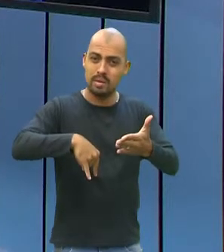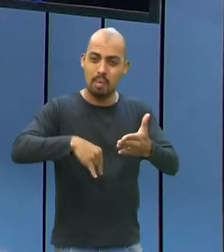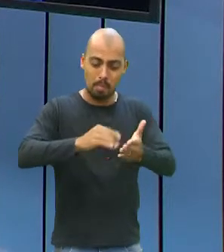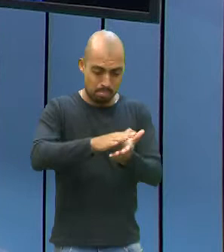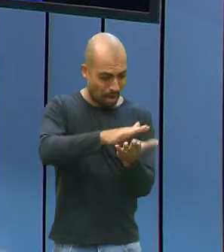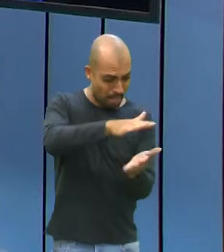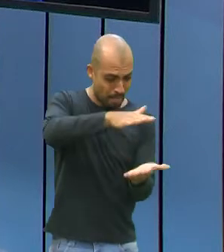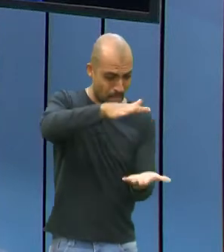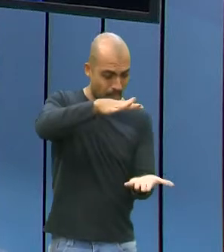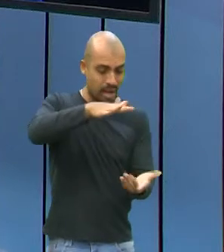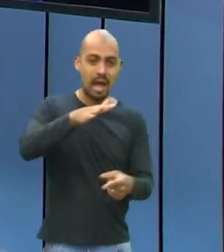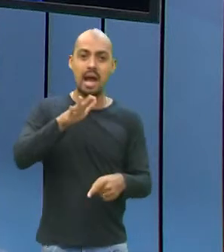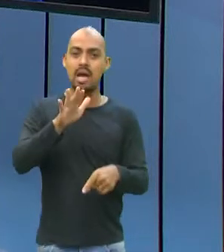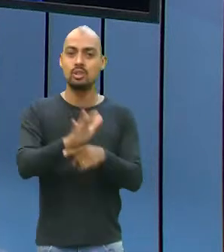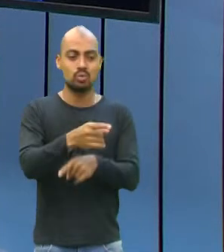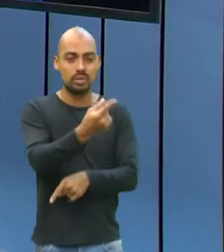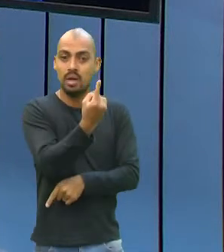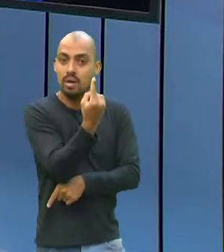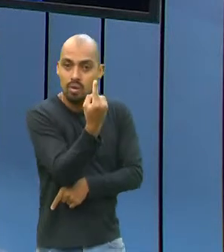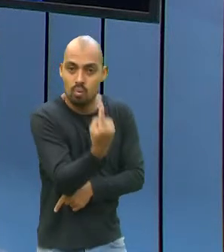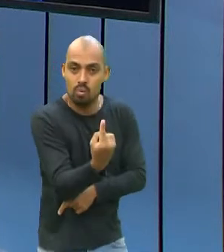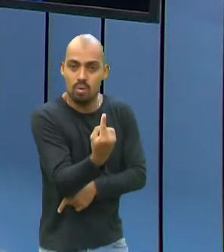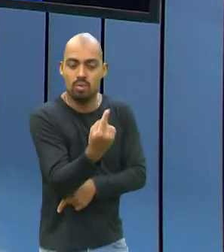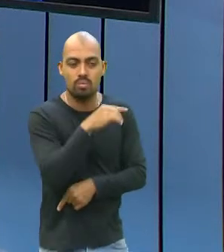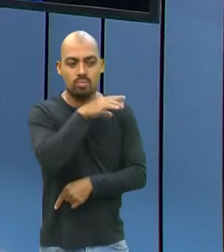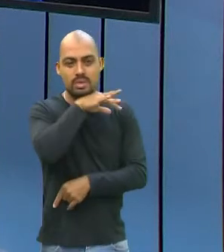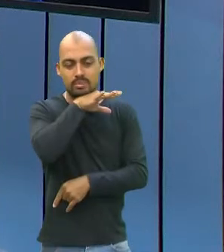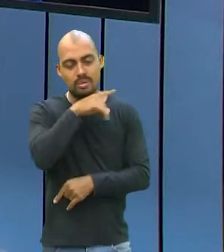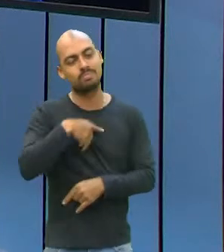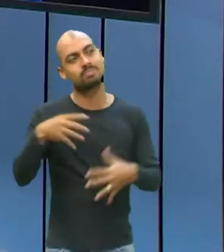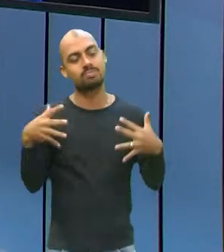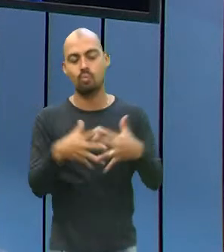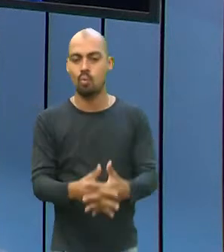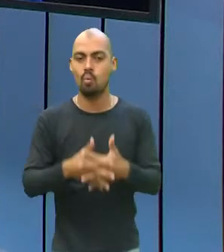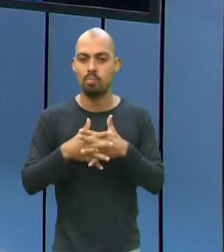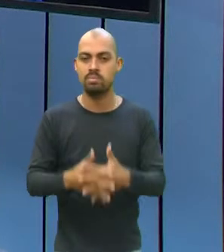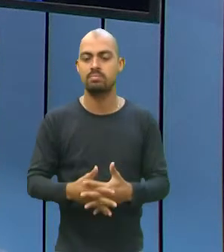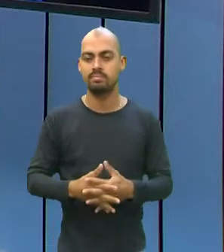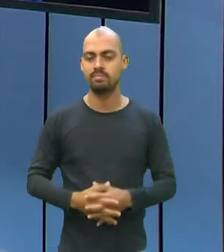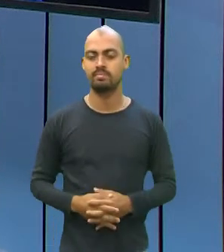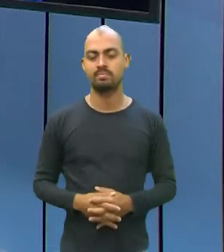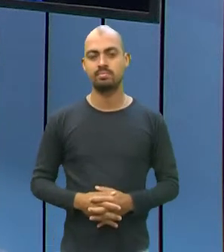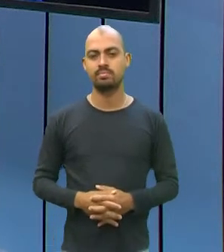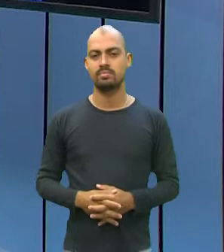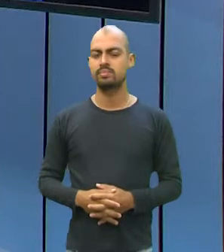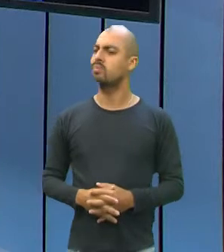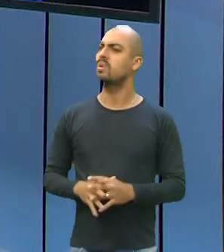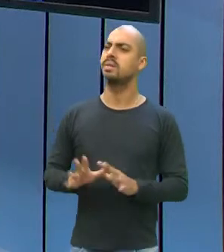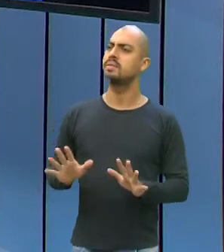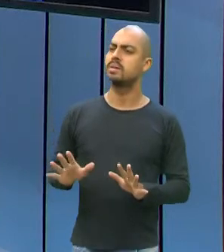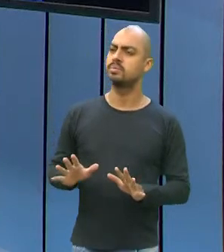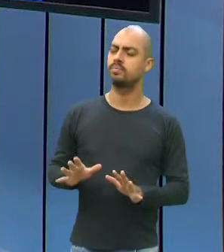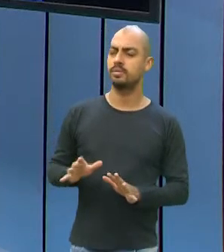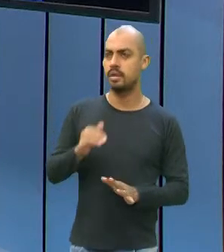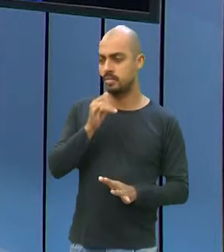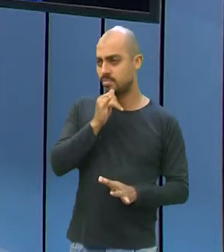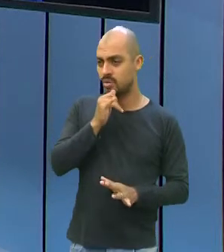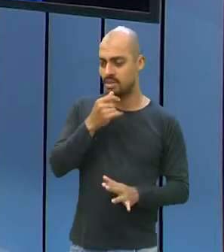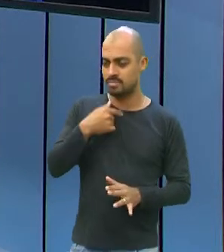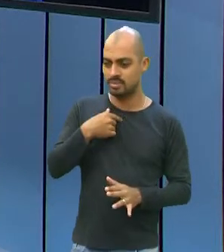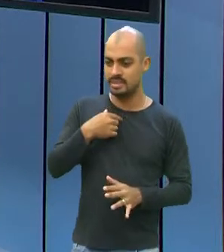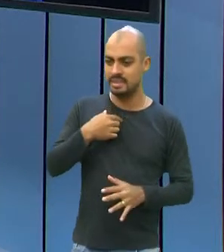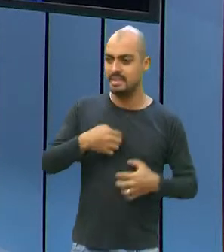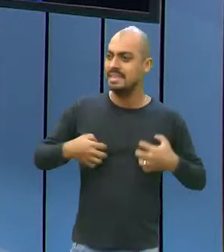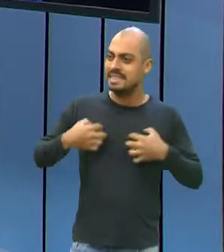um animal de um porte de 200 quilos, né? Então foi bem complicado. Quando a gente fala nesse, digamos que